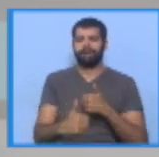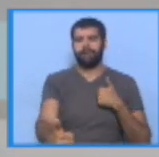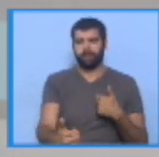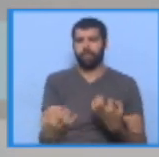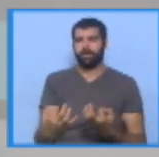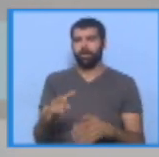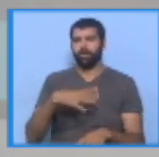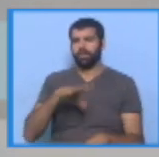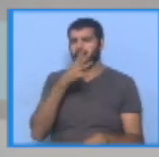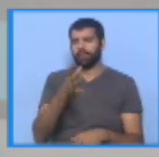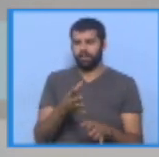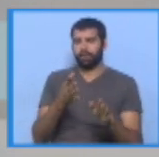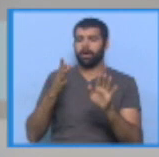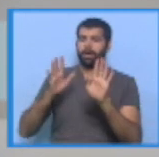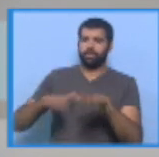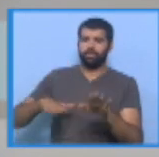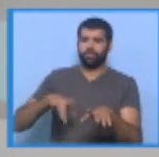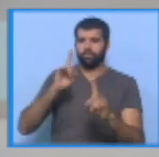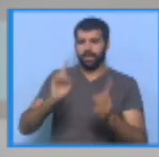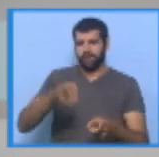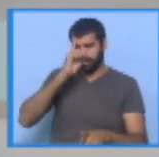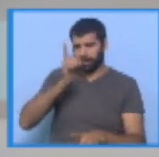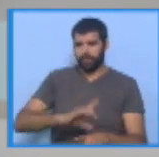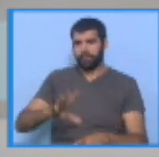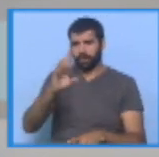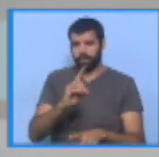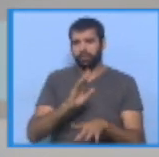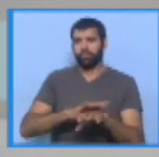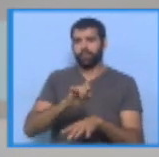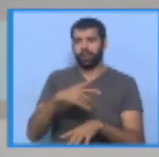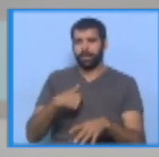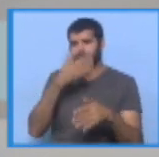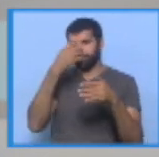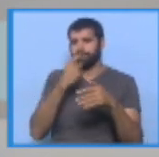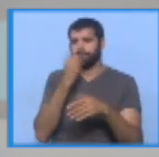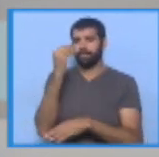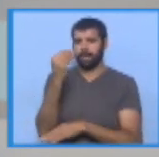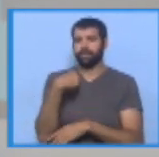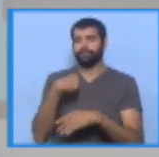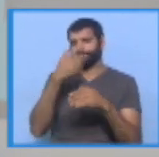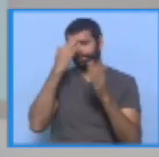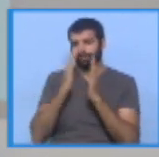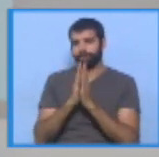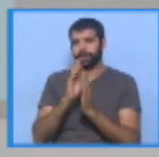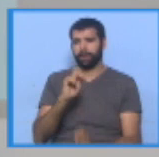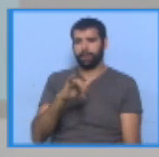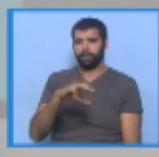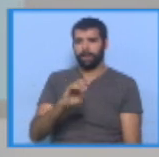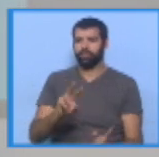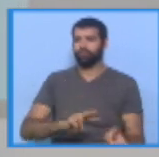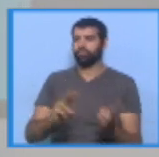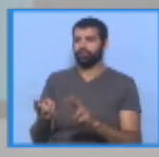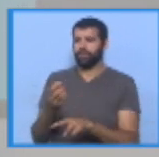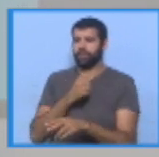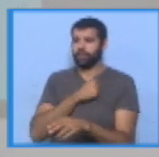que a procissão começa no dia 6, quando a imagem de Nossa Senhora dos Remédios sai do santuário para a Igreja das Chagas, que